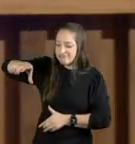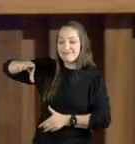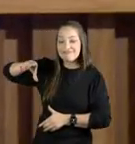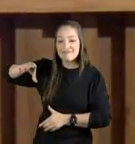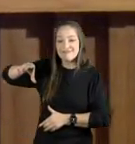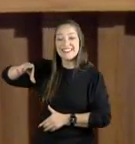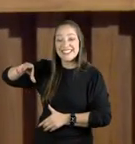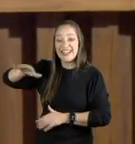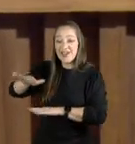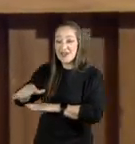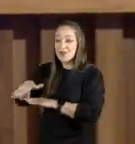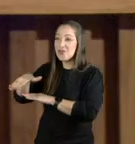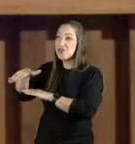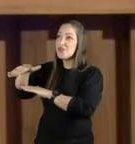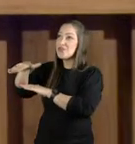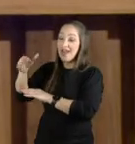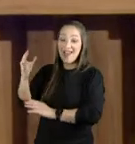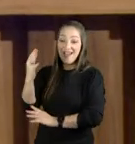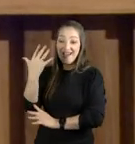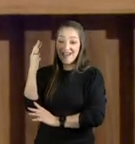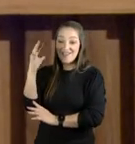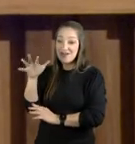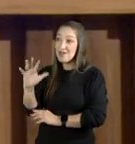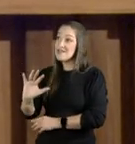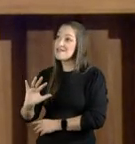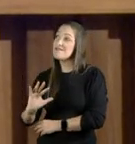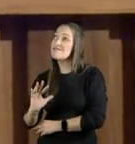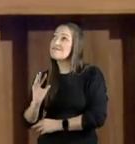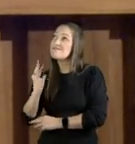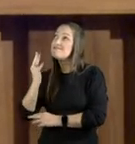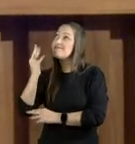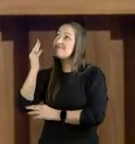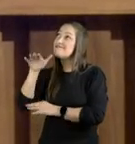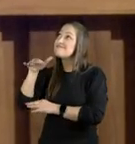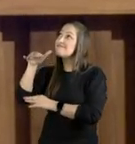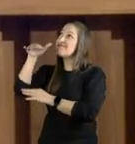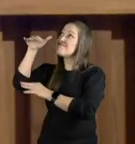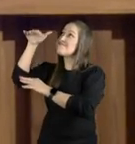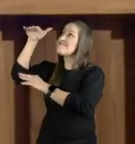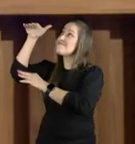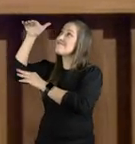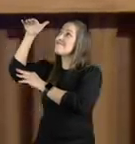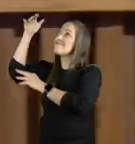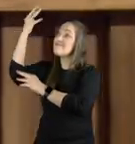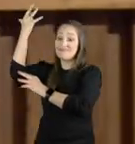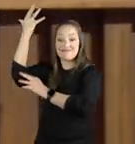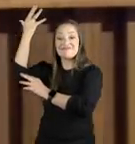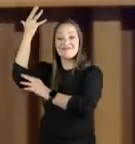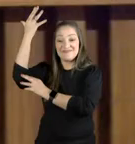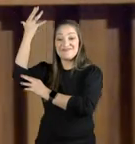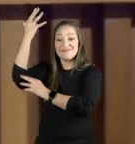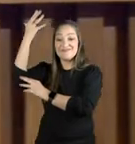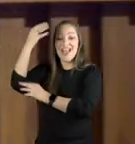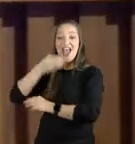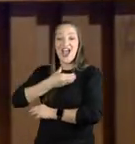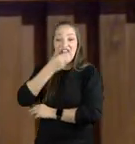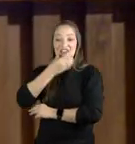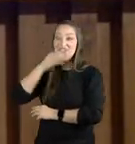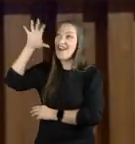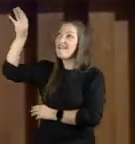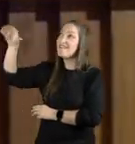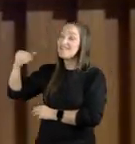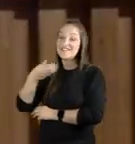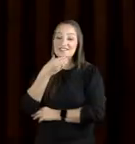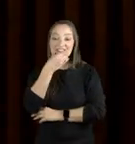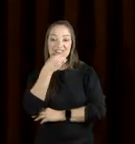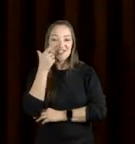linda, viçosa, bonita, você colhe o fruto. Antes disso, não tem como adiantar o processo. Temos uma